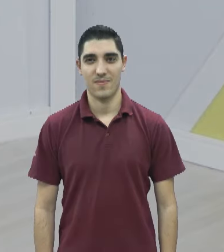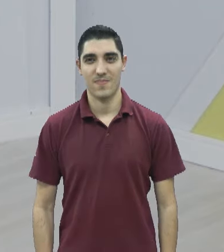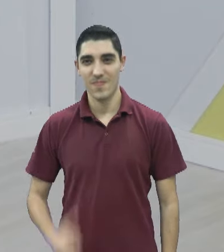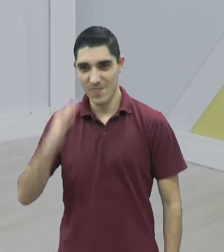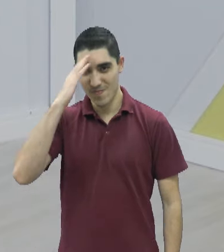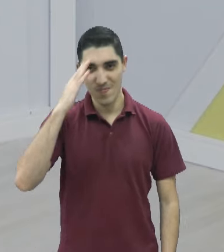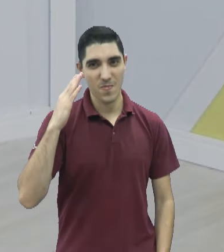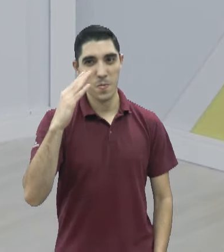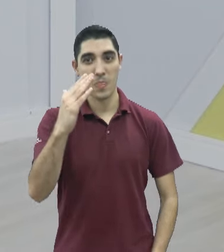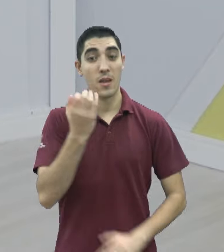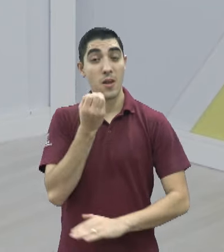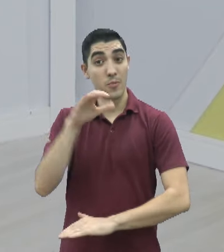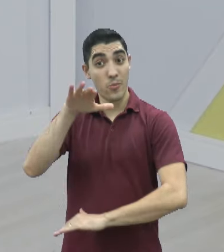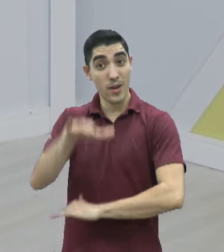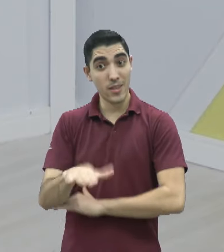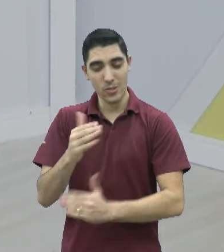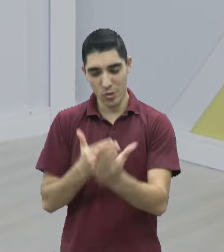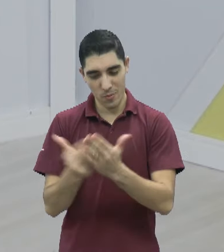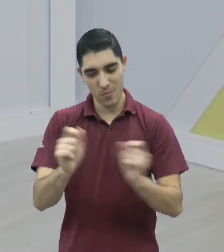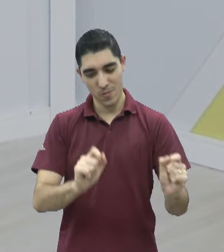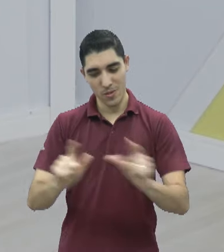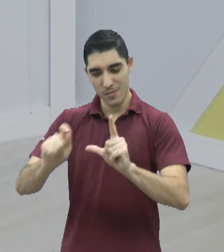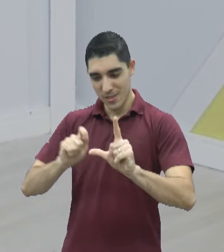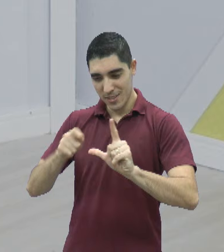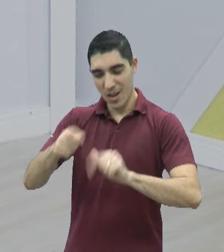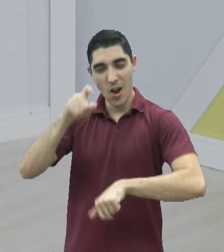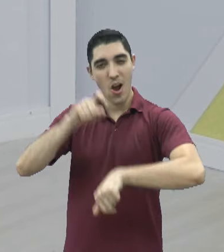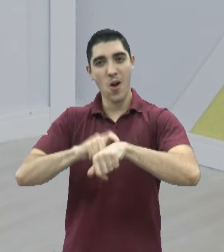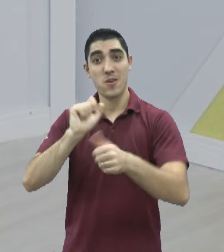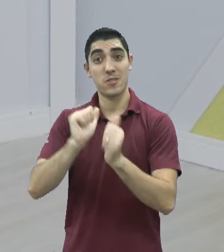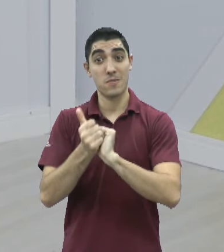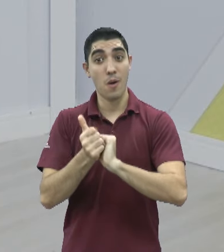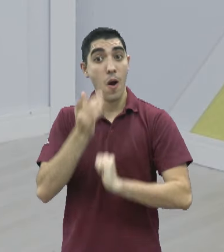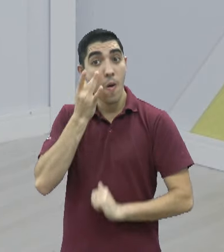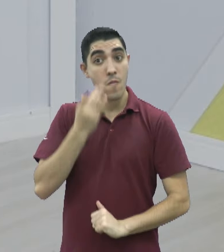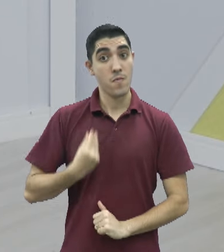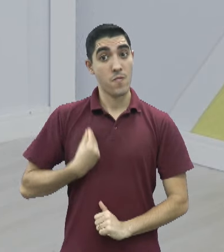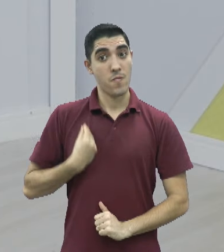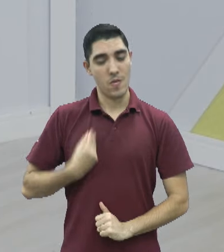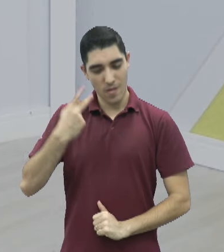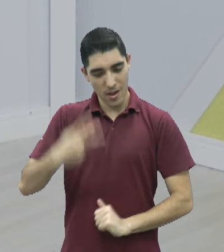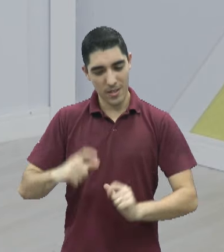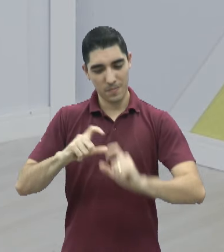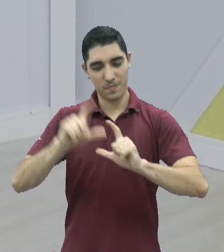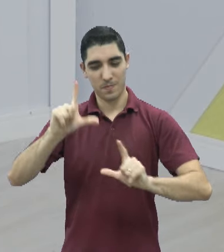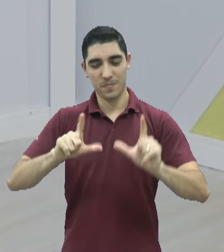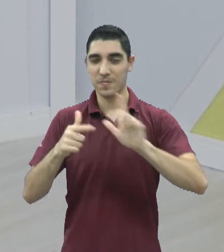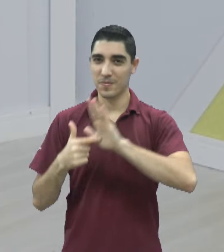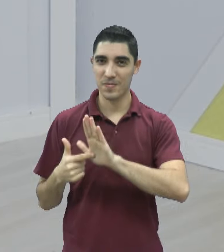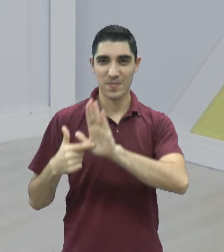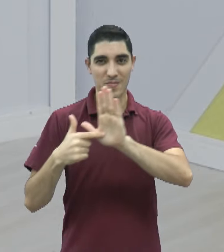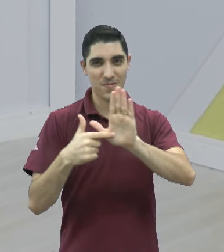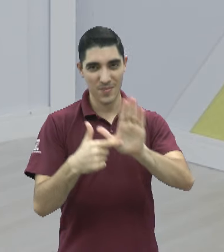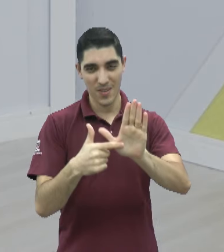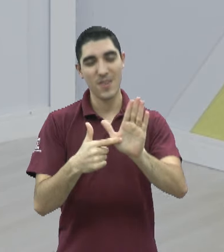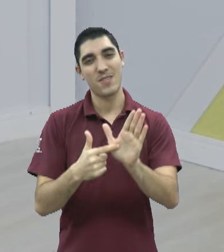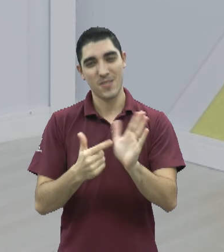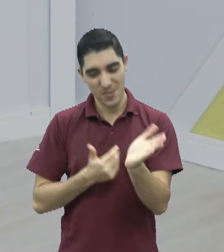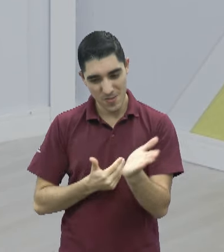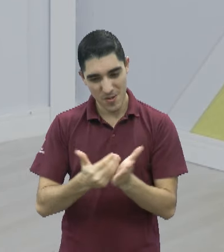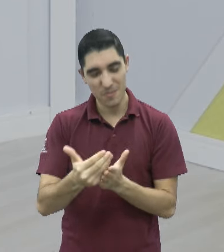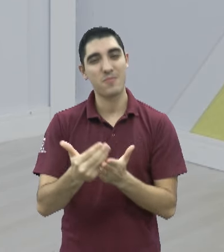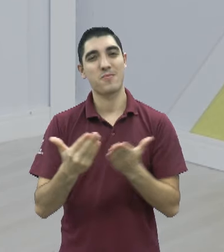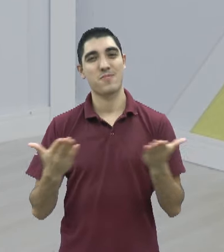galera, uma boa tarde para você. Está começando ao vivaço o programa Hora do Esporte aqui na tela da TV Câmara de São José dos Campos.